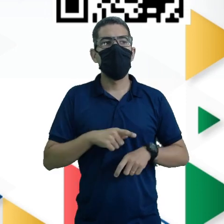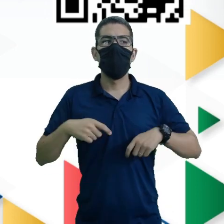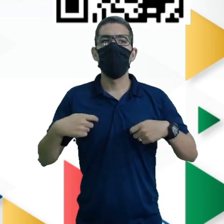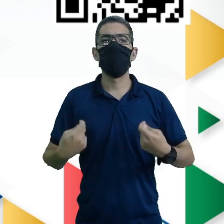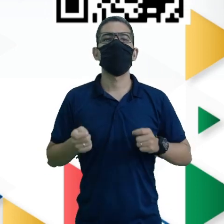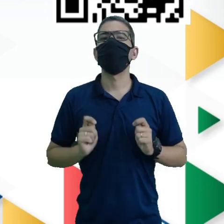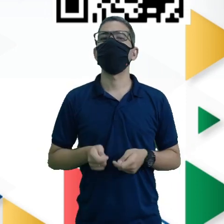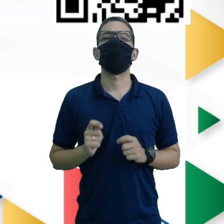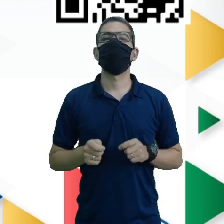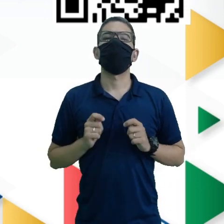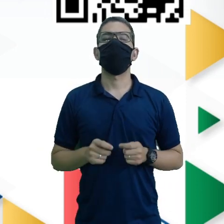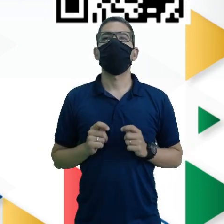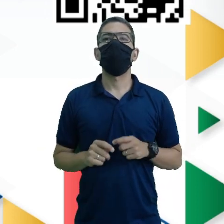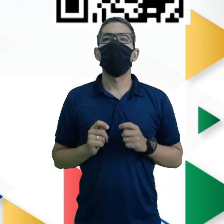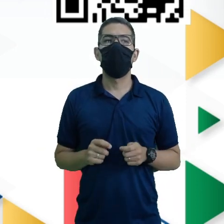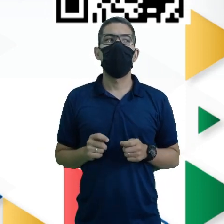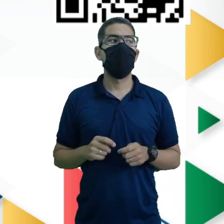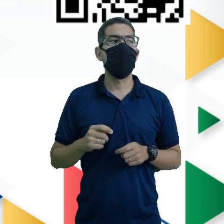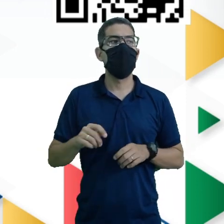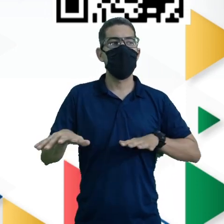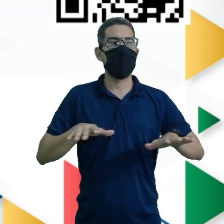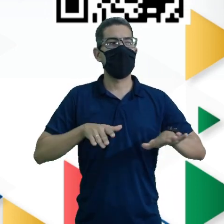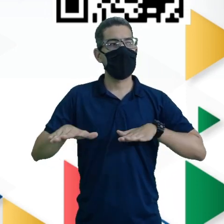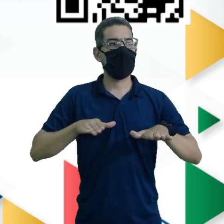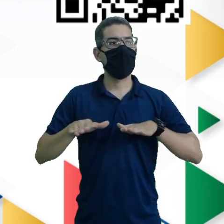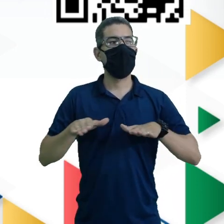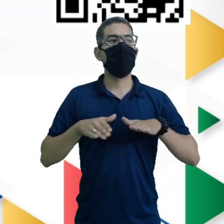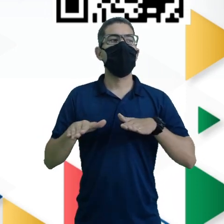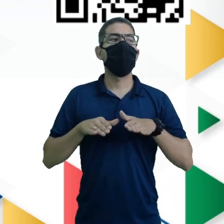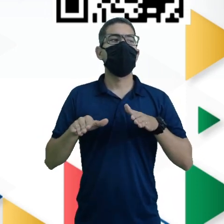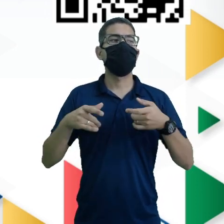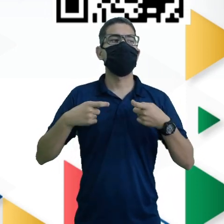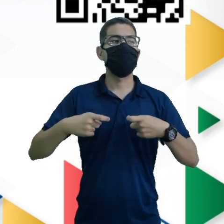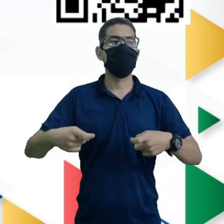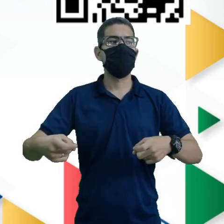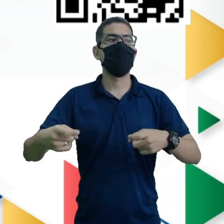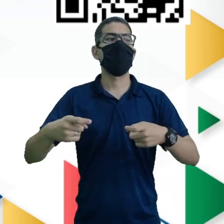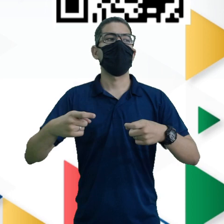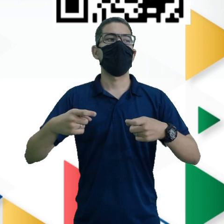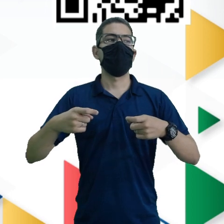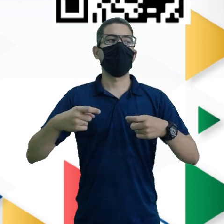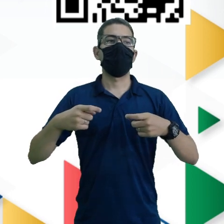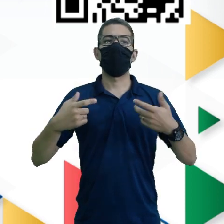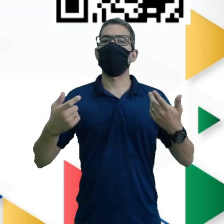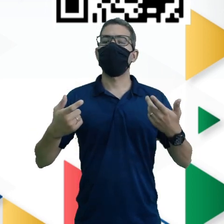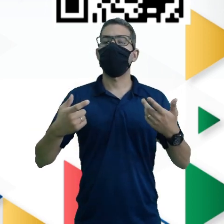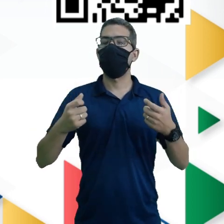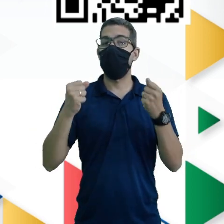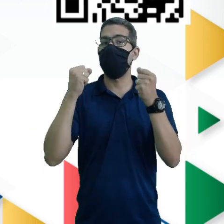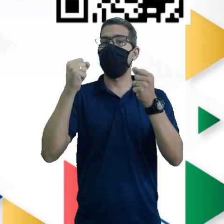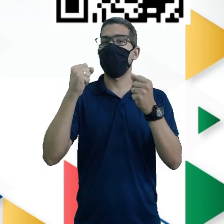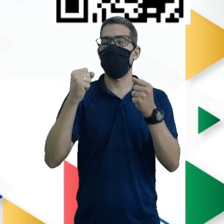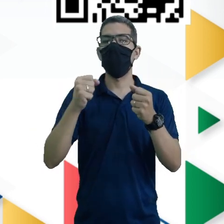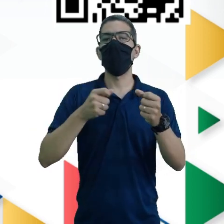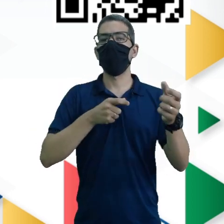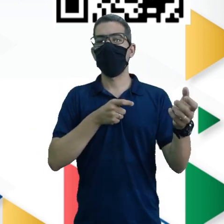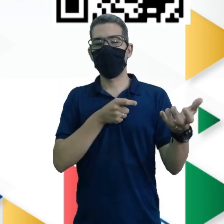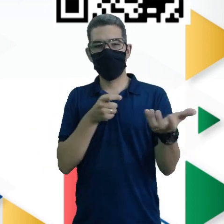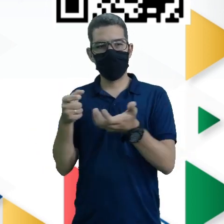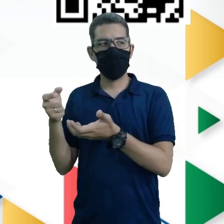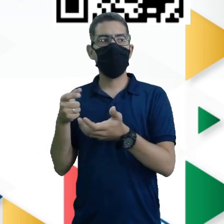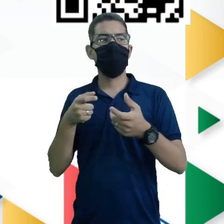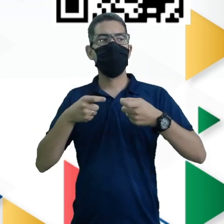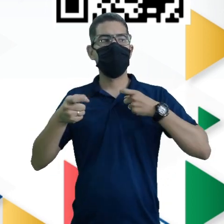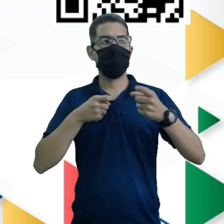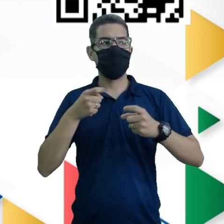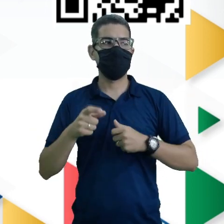um maior poder, não só de deslocamento, mas nas guerras de poder bélico também, tá bom? Quer saber um pouquinho